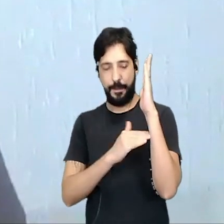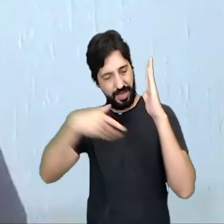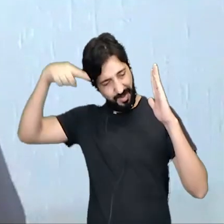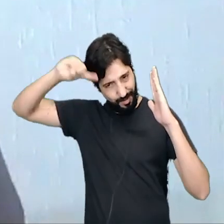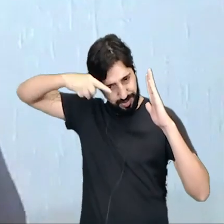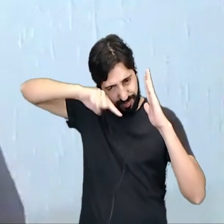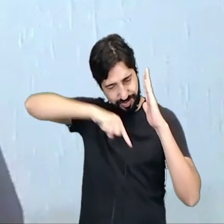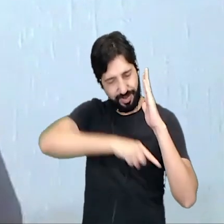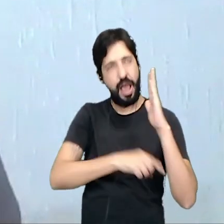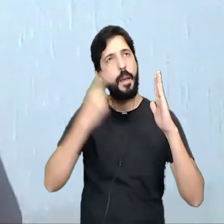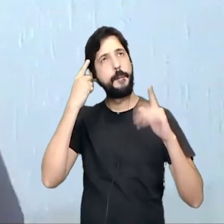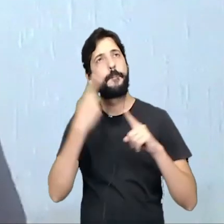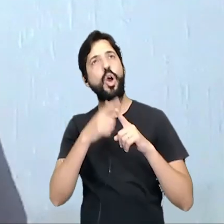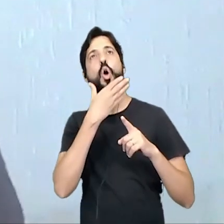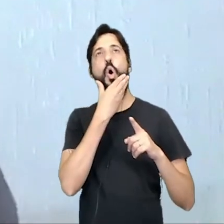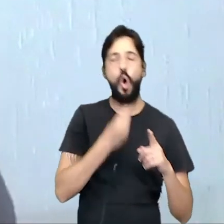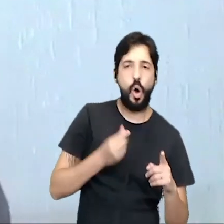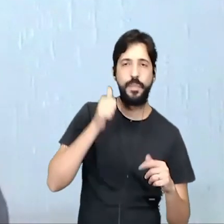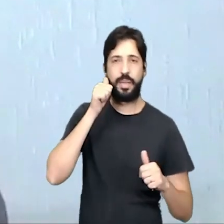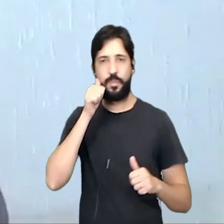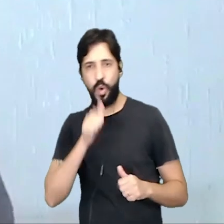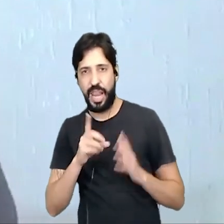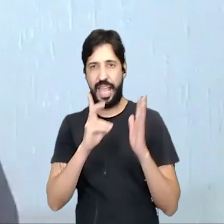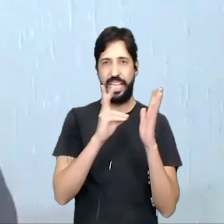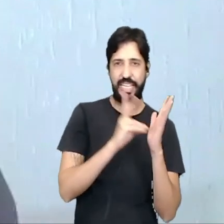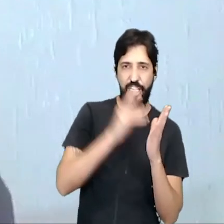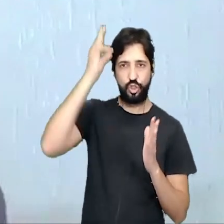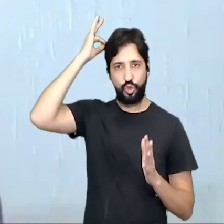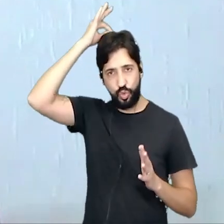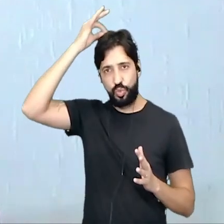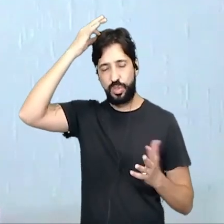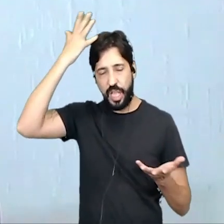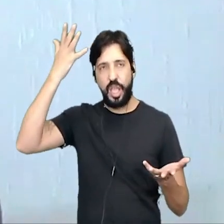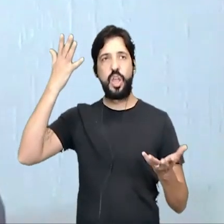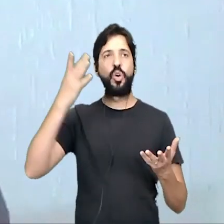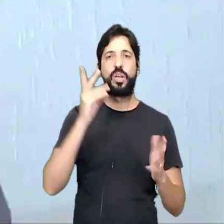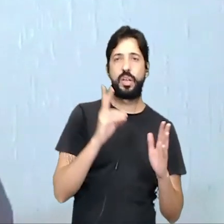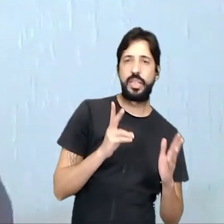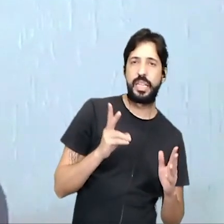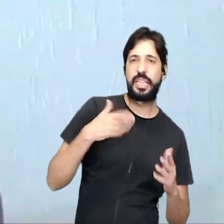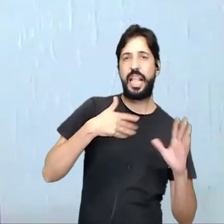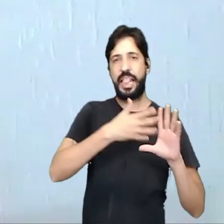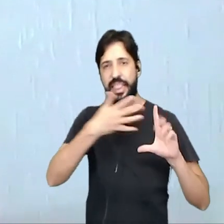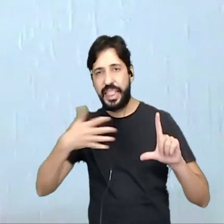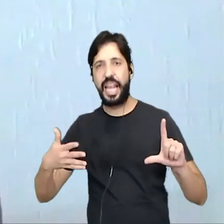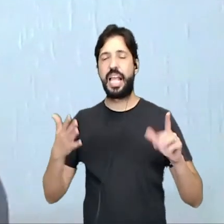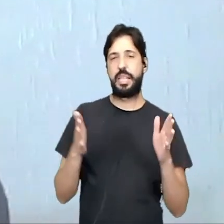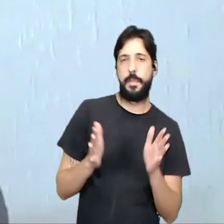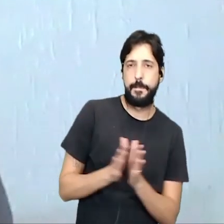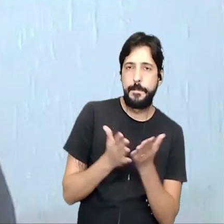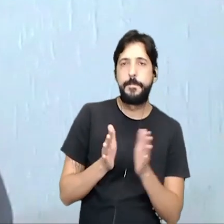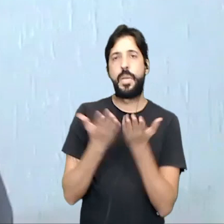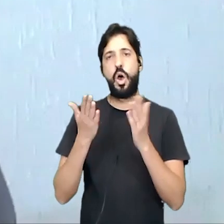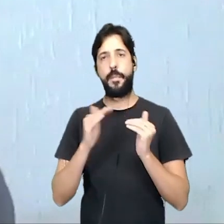camadas. Porque é homem, porque é mulher, porque é índio, porque é judeu, porque é gay, porque é trans, porque é não sei o quê, ou